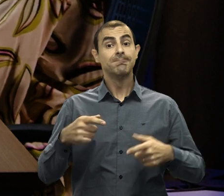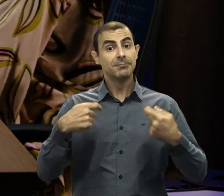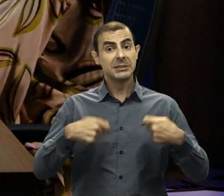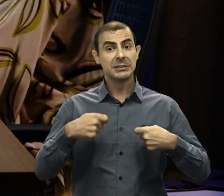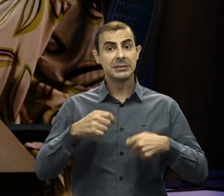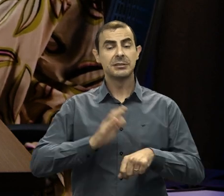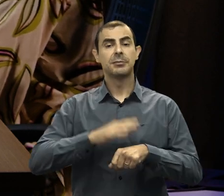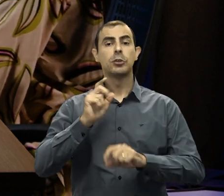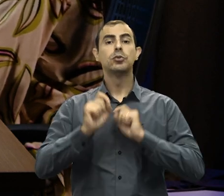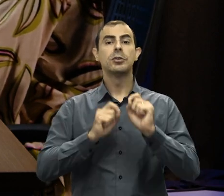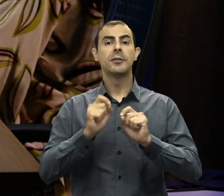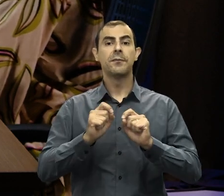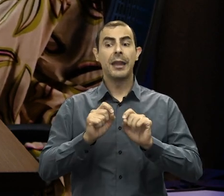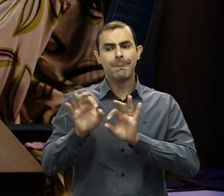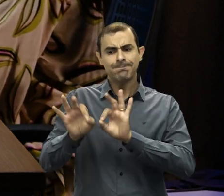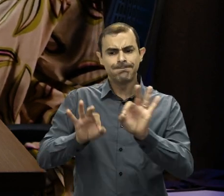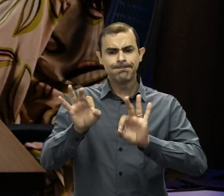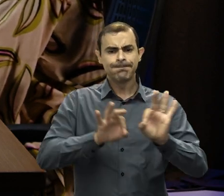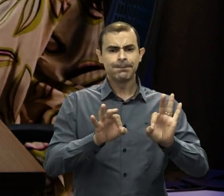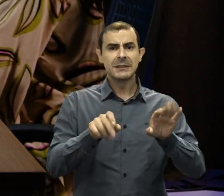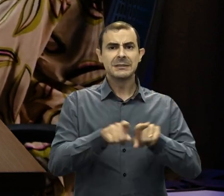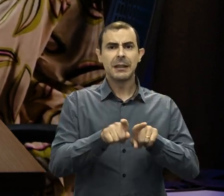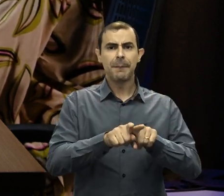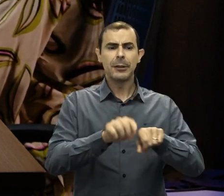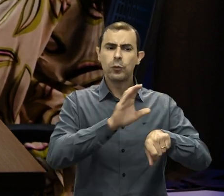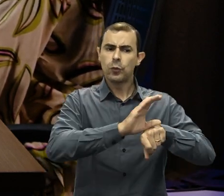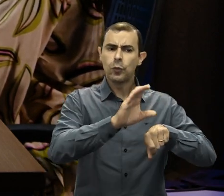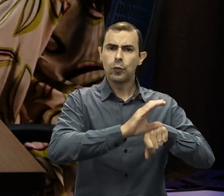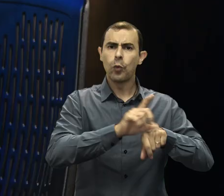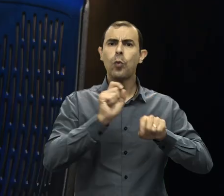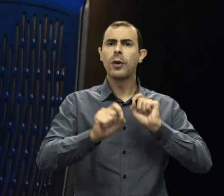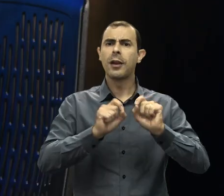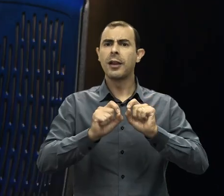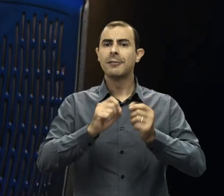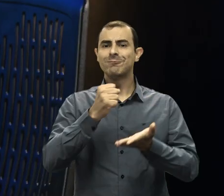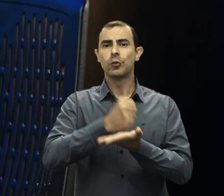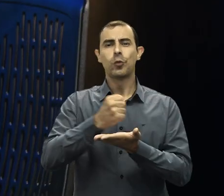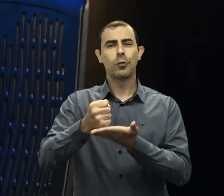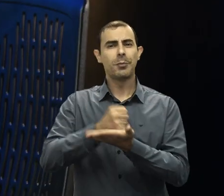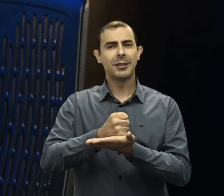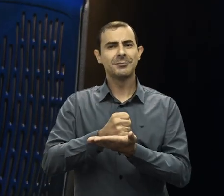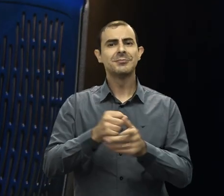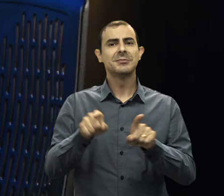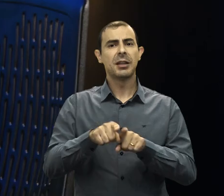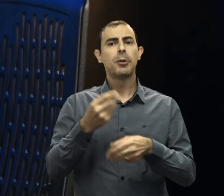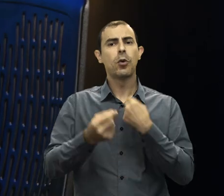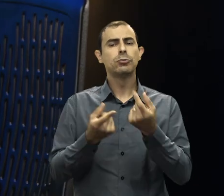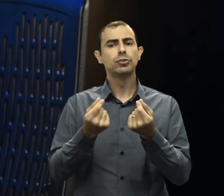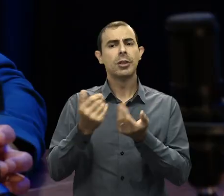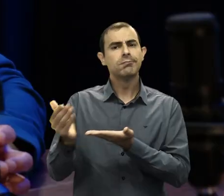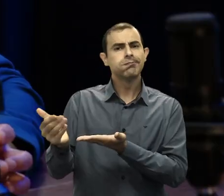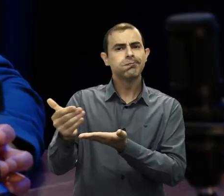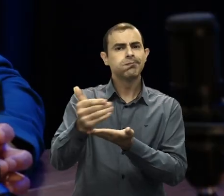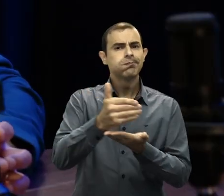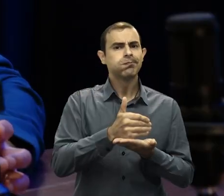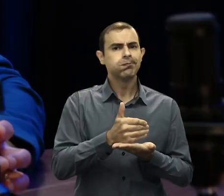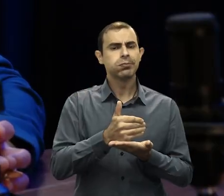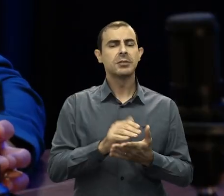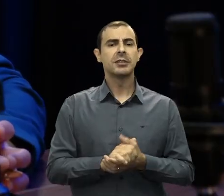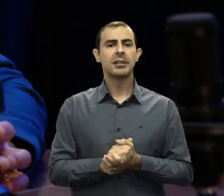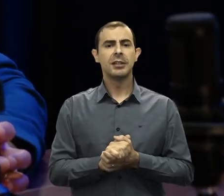maior, é a preparação e a capacitação na questão documental, de captação de recursos,